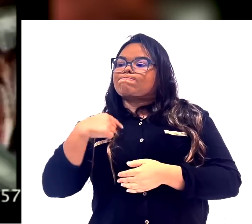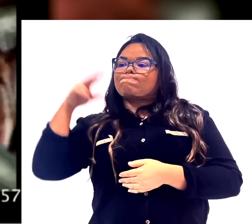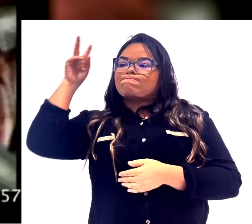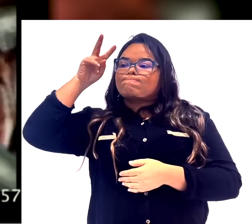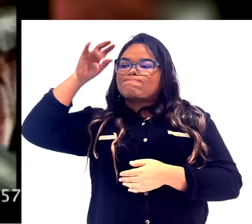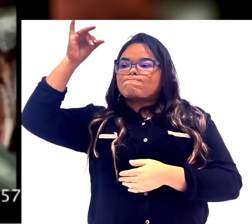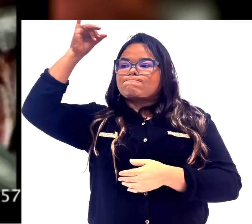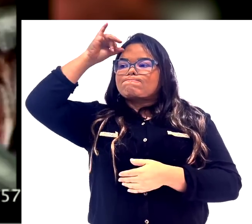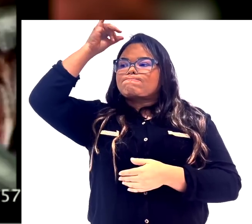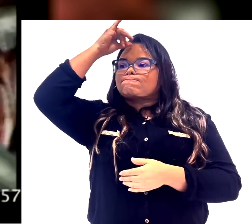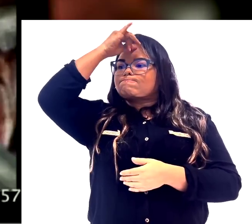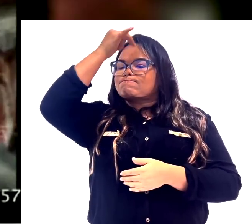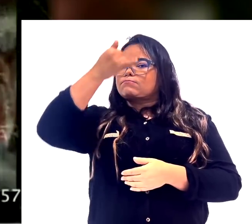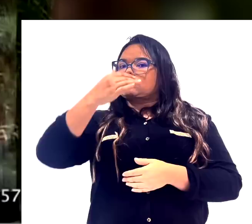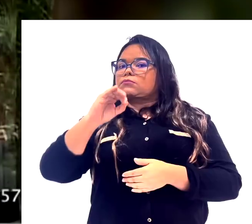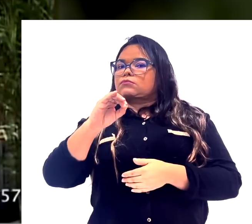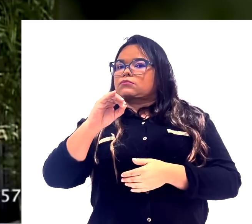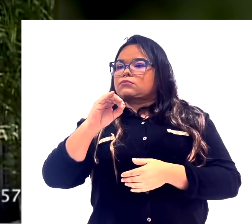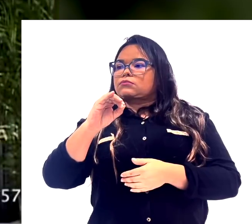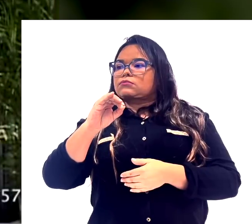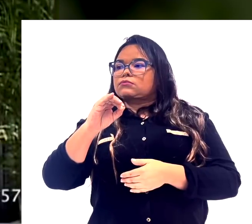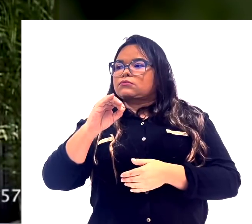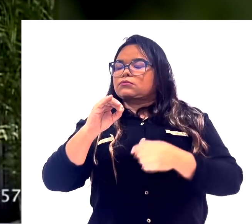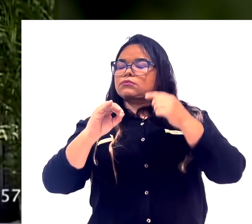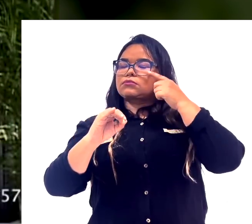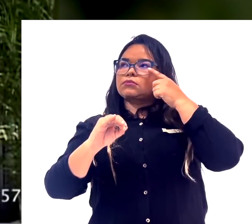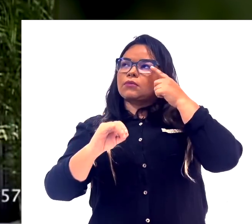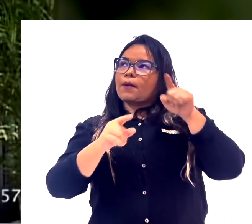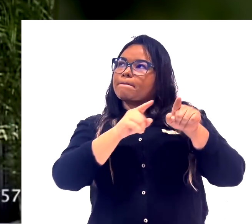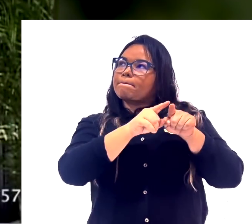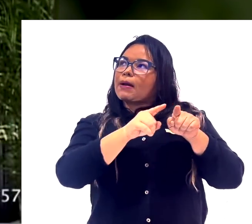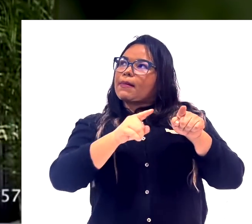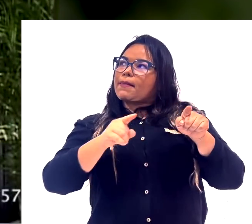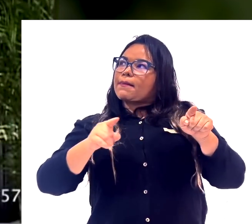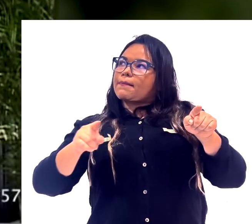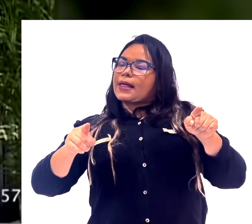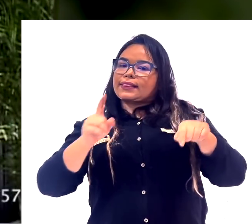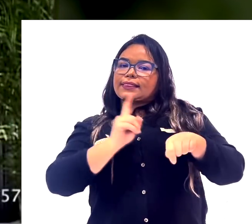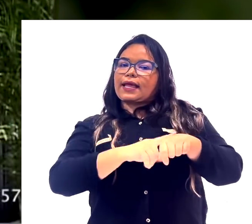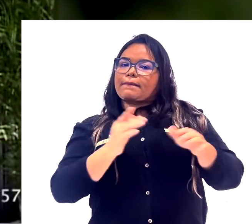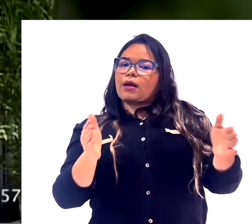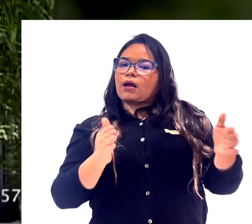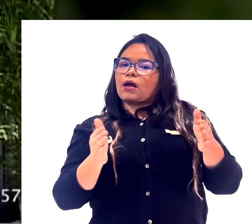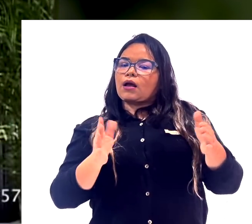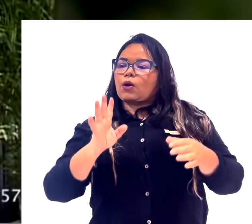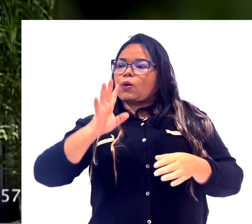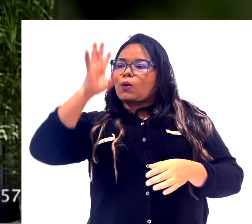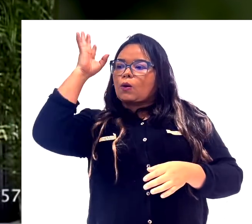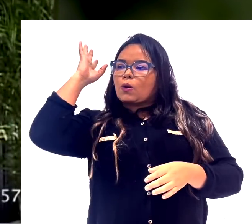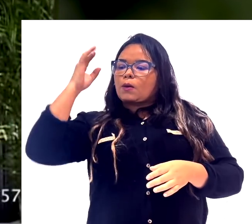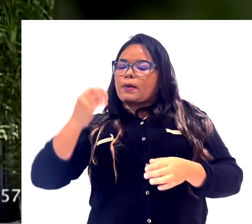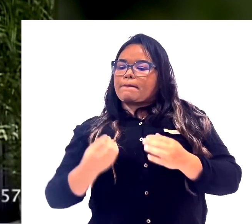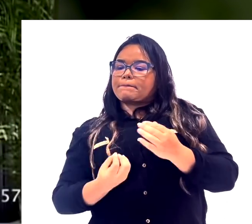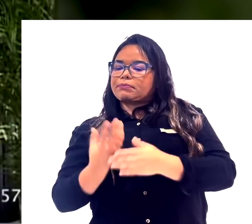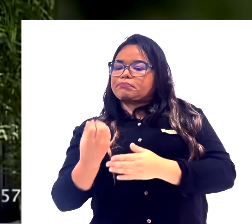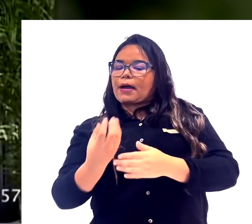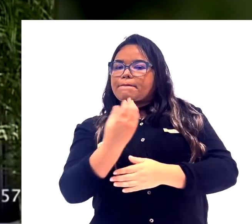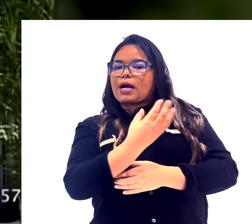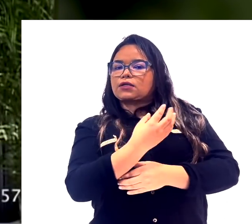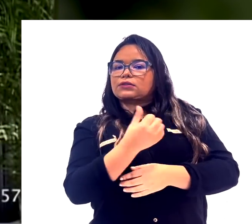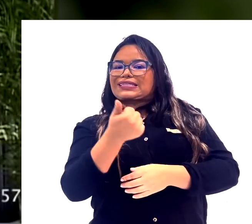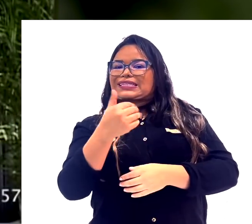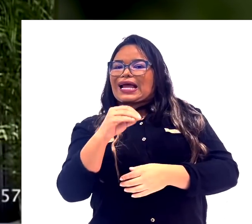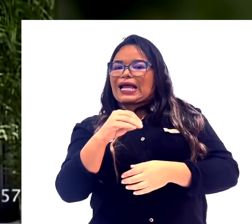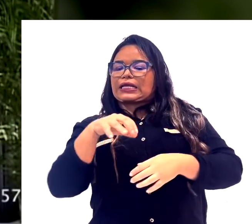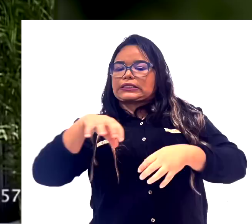portanto, ele estava olhando para a linha de tempo para ver quando Roma era dividida em 10 componentes. E ele está olhando